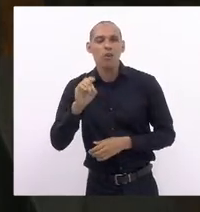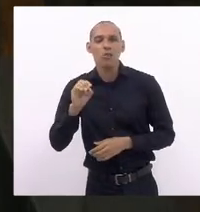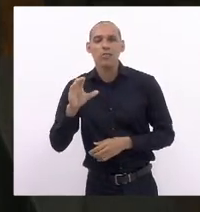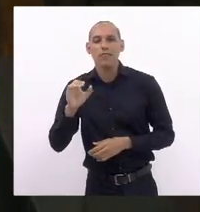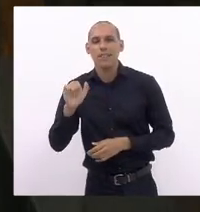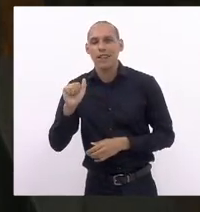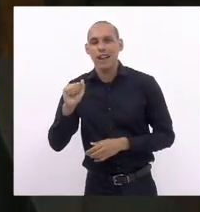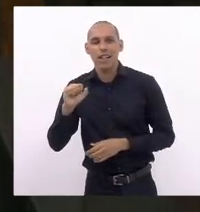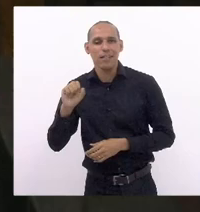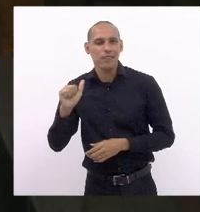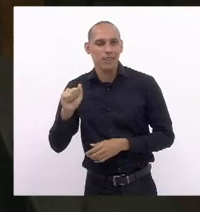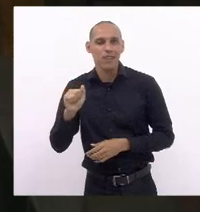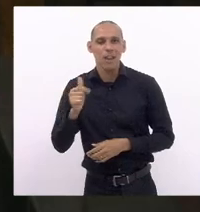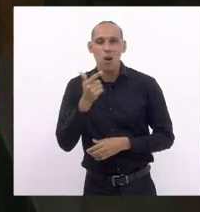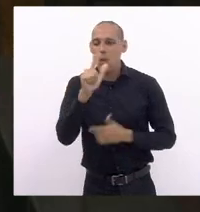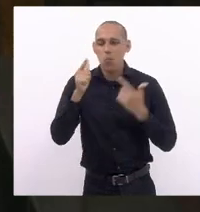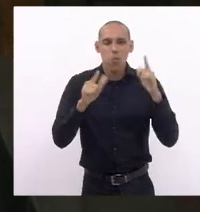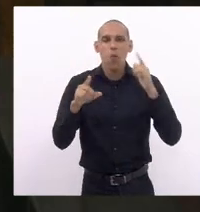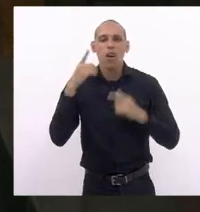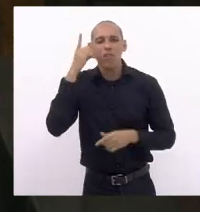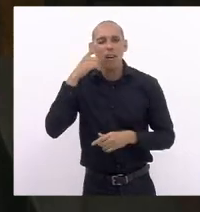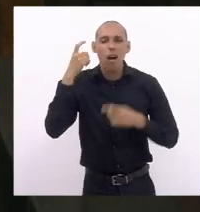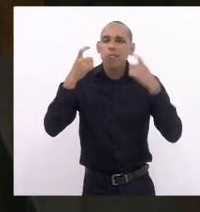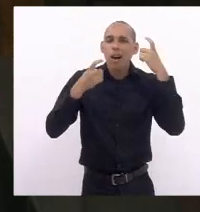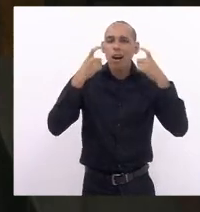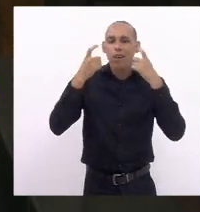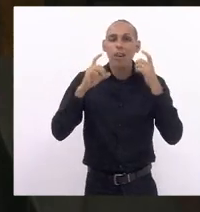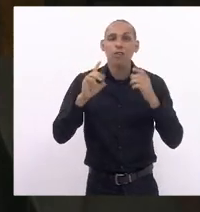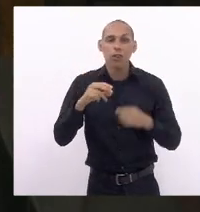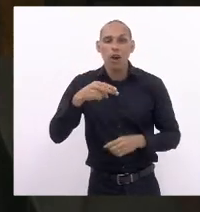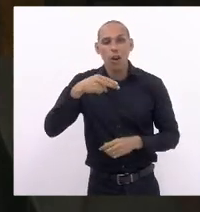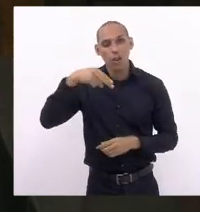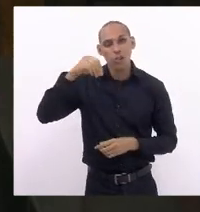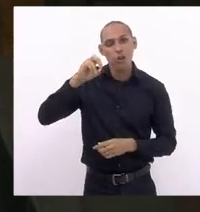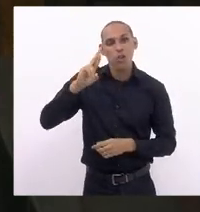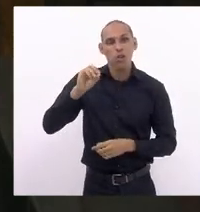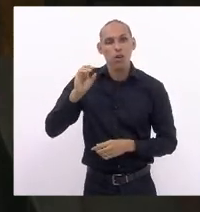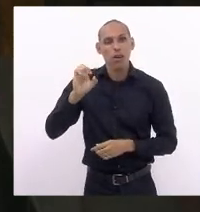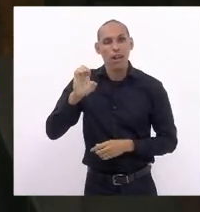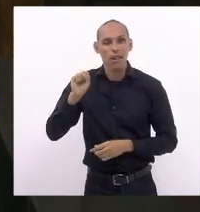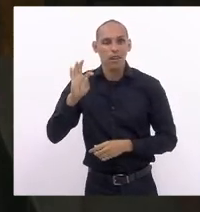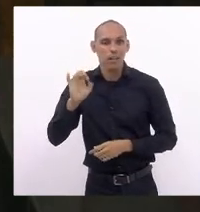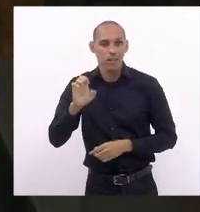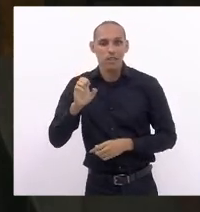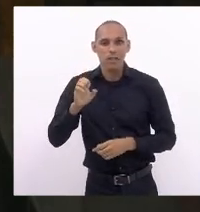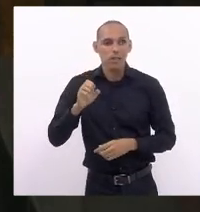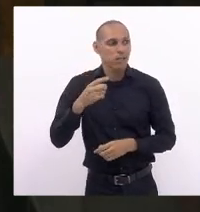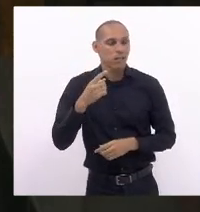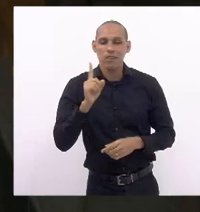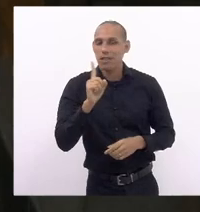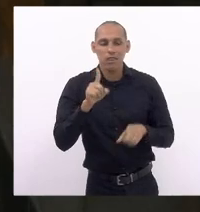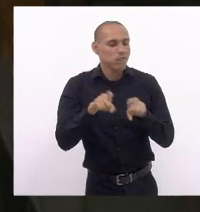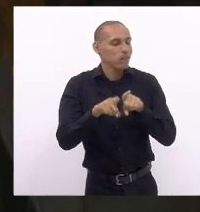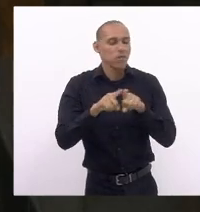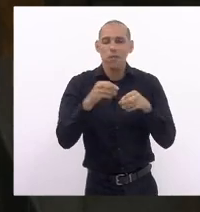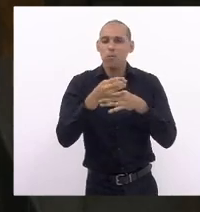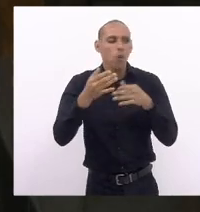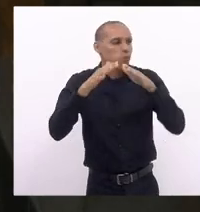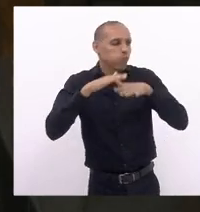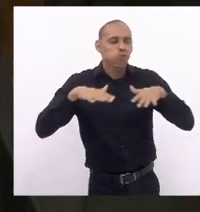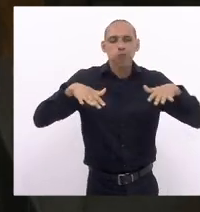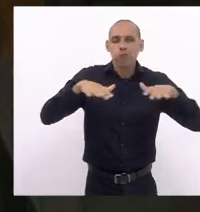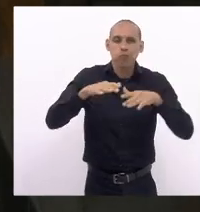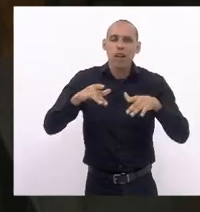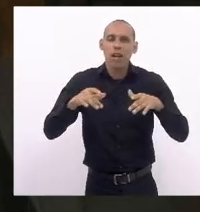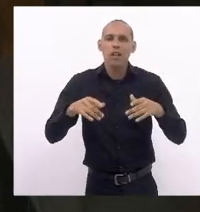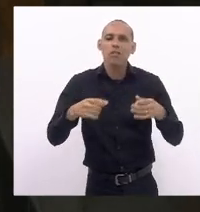vários deputados que, preocupados não só com o Noroeste Fluminense, mas com todos os municípios afetados, principalmente